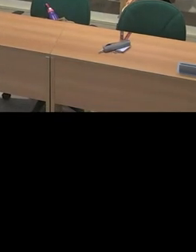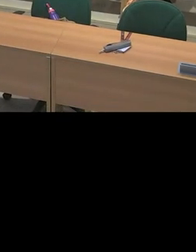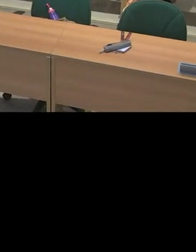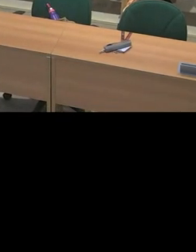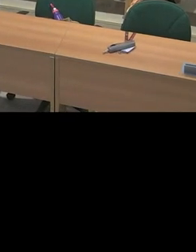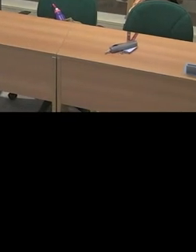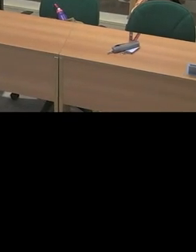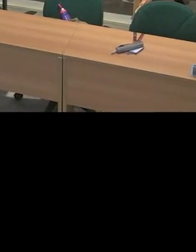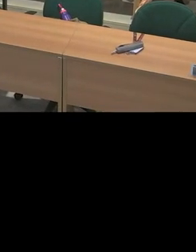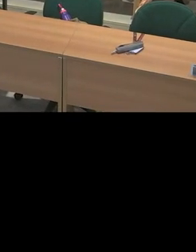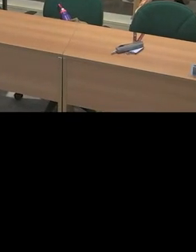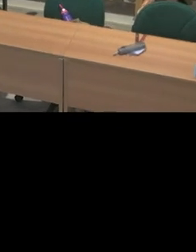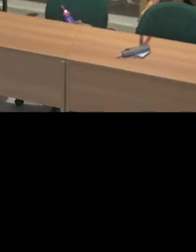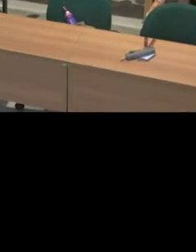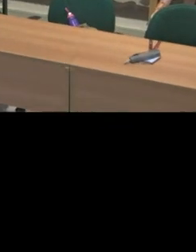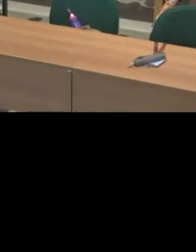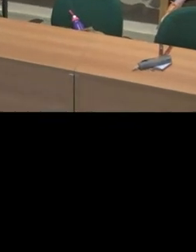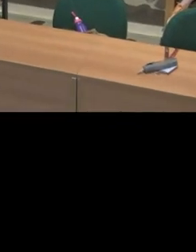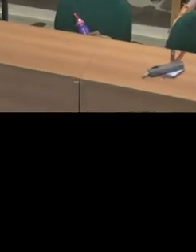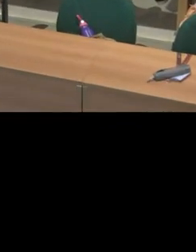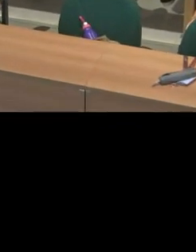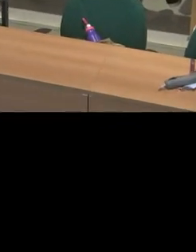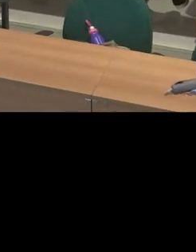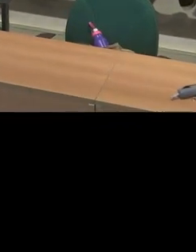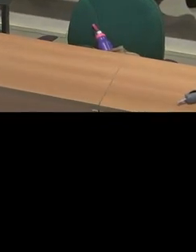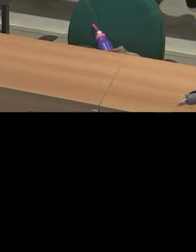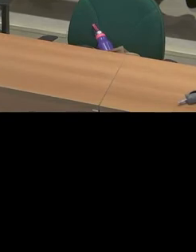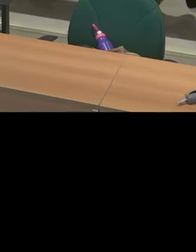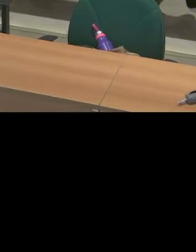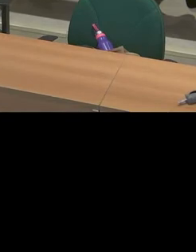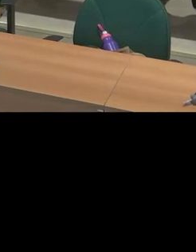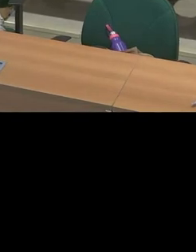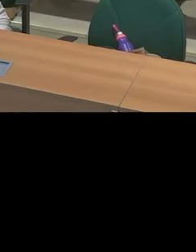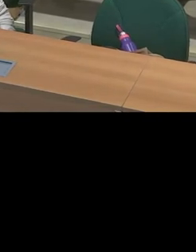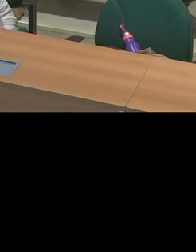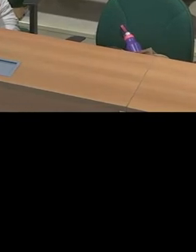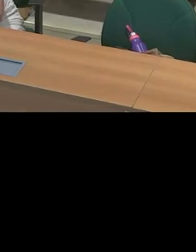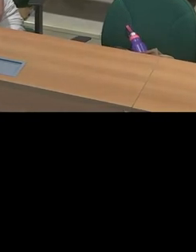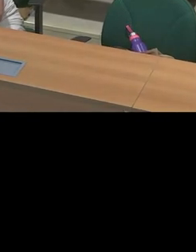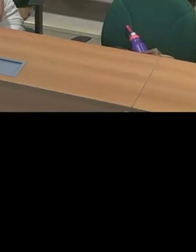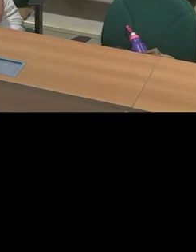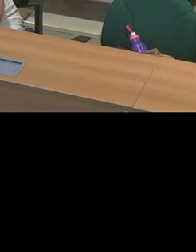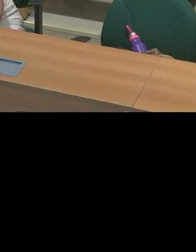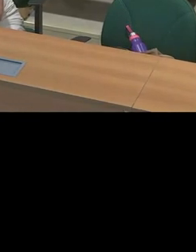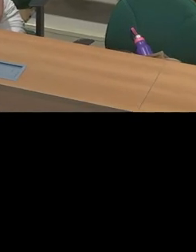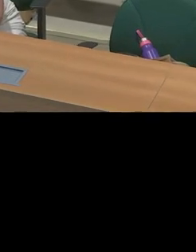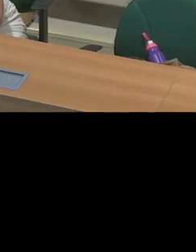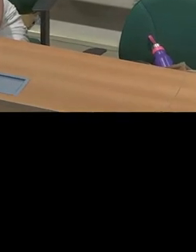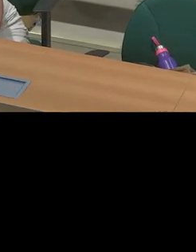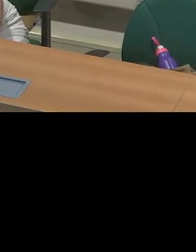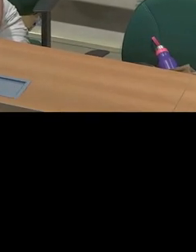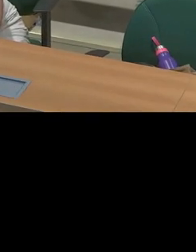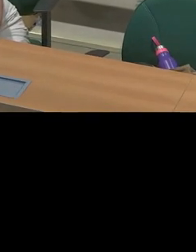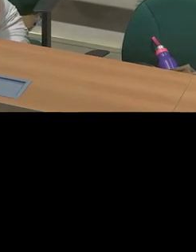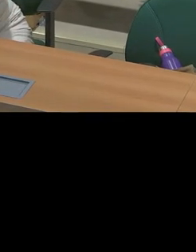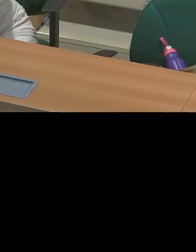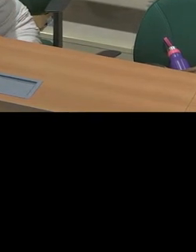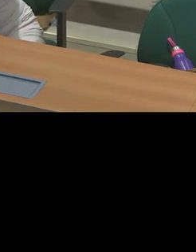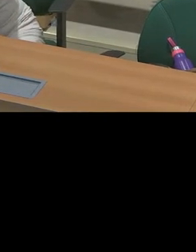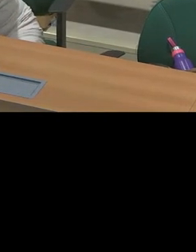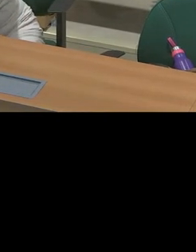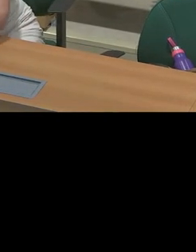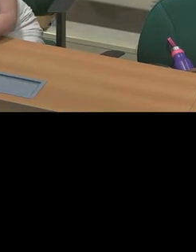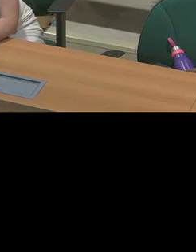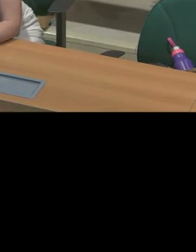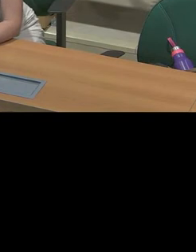falarem. Mas, assim, queria fazer... Acho que seriam realmente dois registros. Né? Primeiro, fazer um